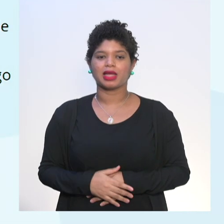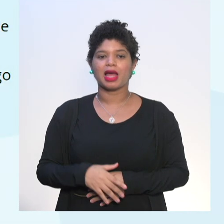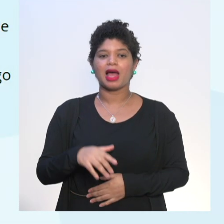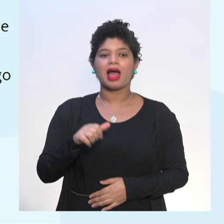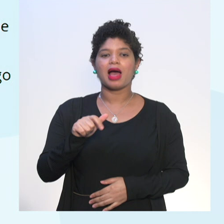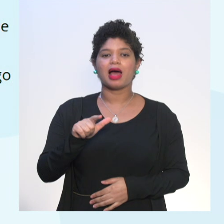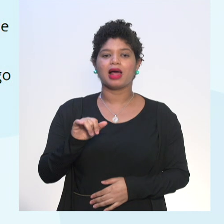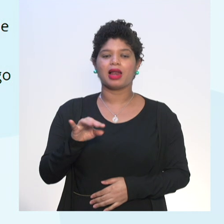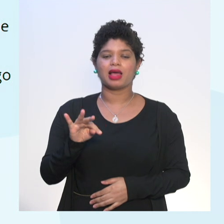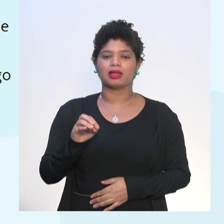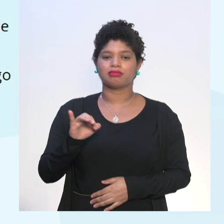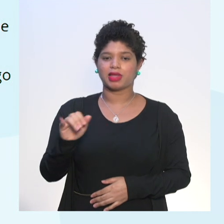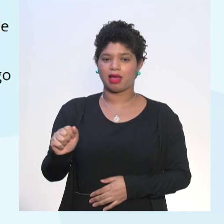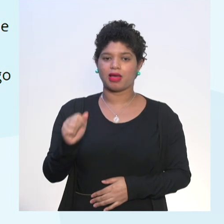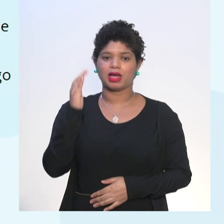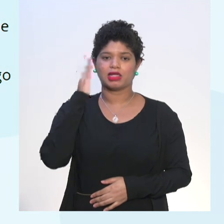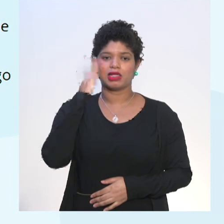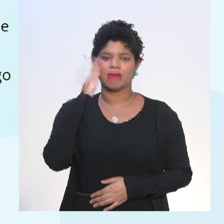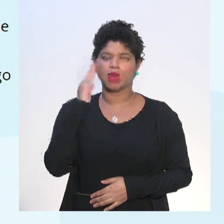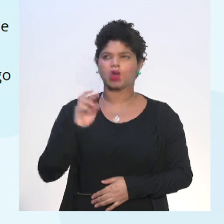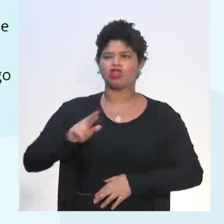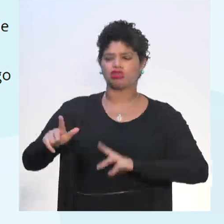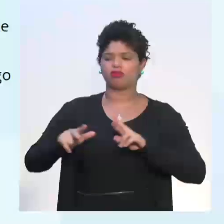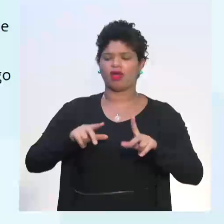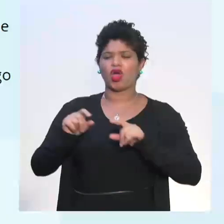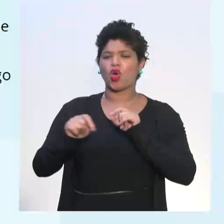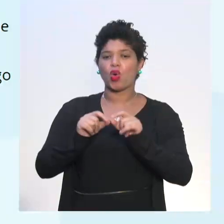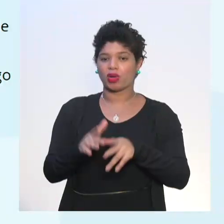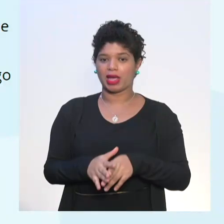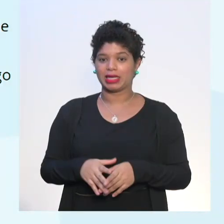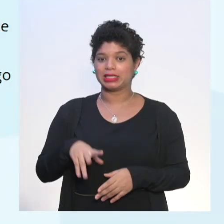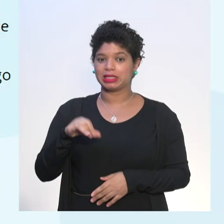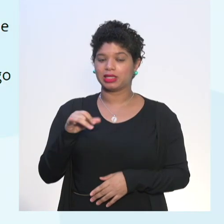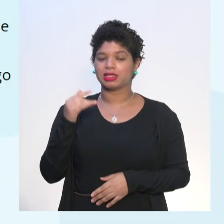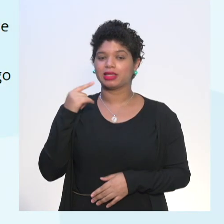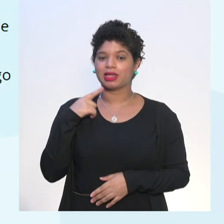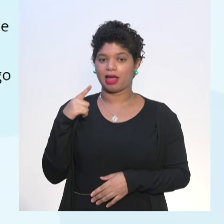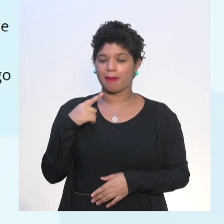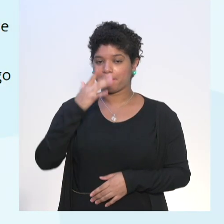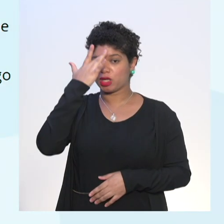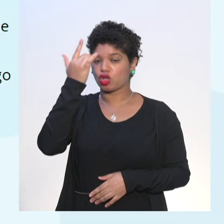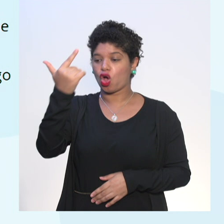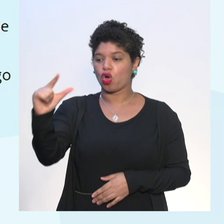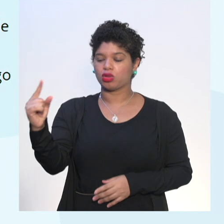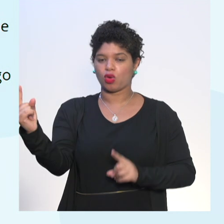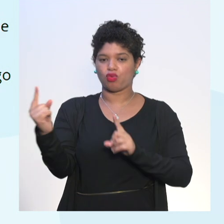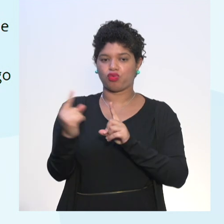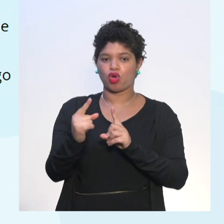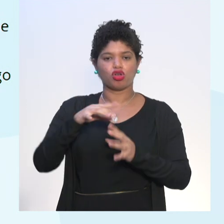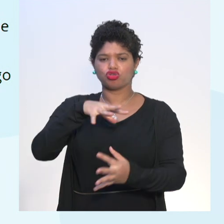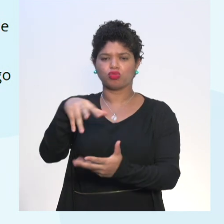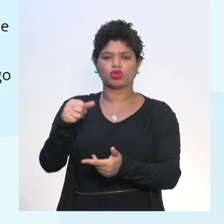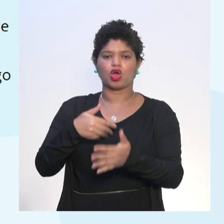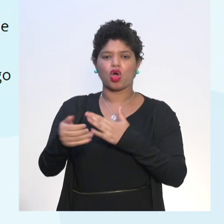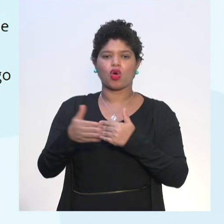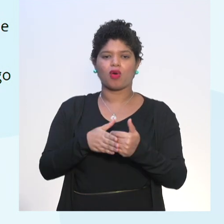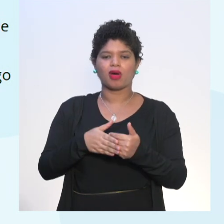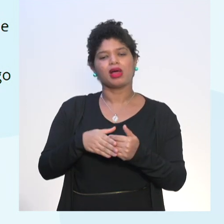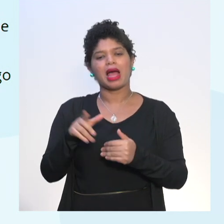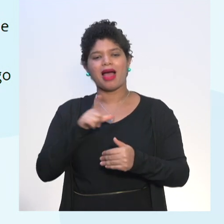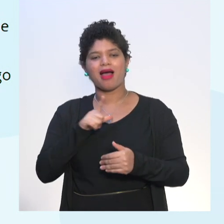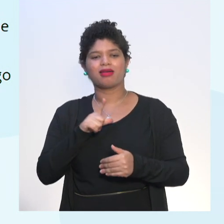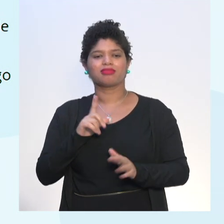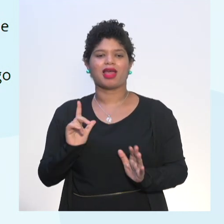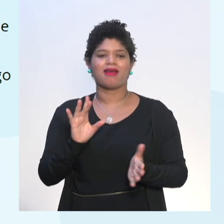né, oposta do pseudo. Então, tudo aquilo que encontrava um correspondente no mundo podia ser